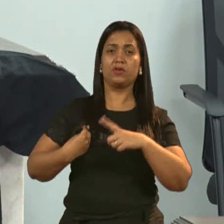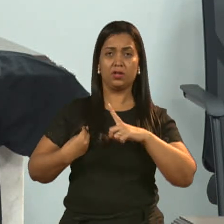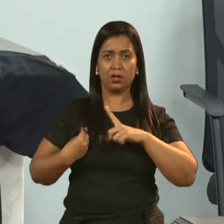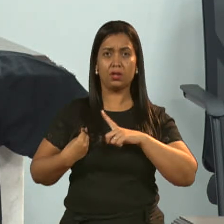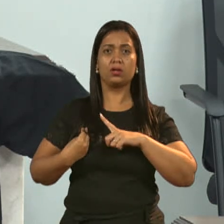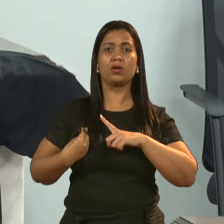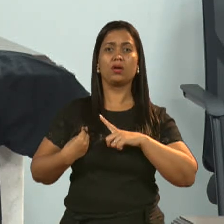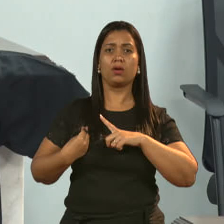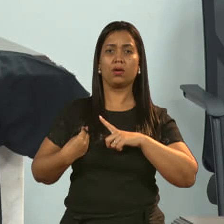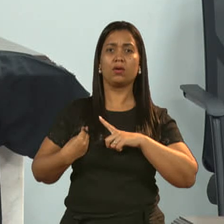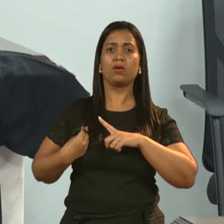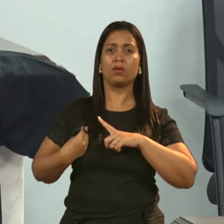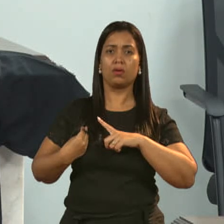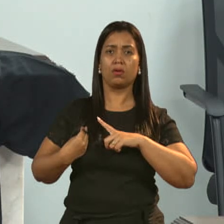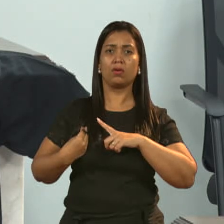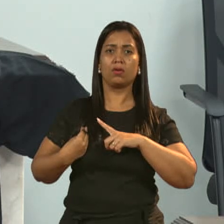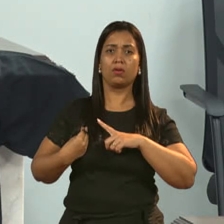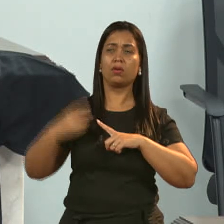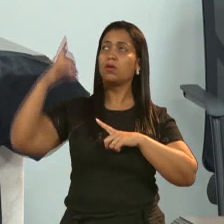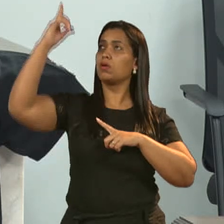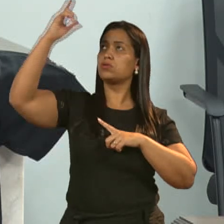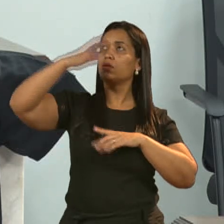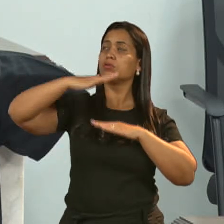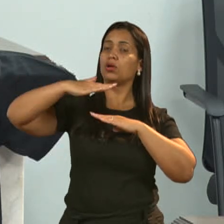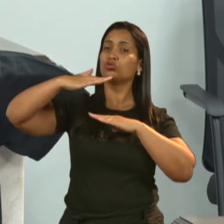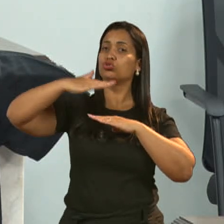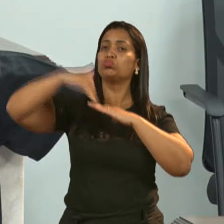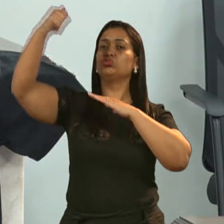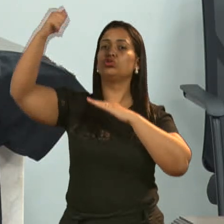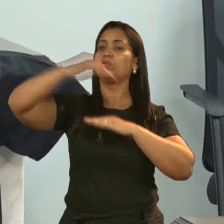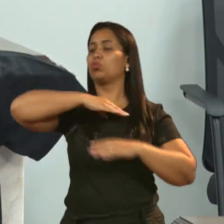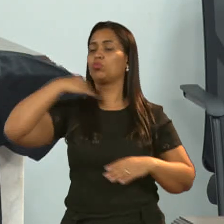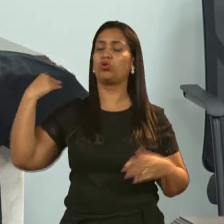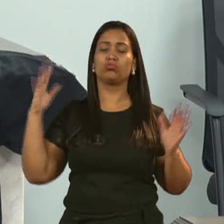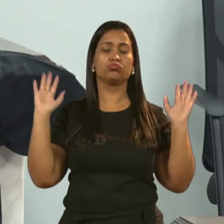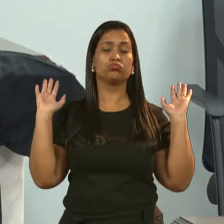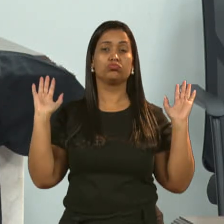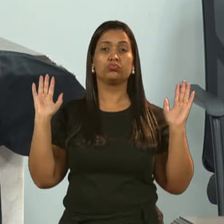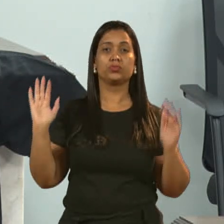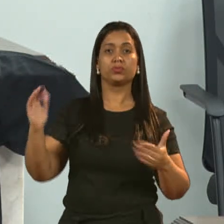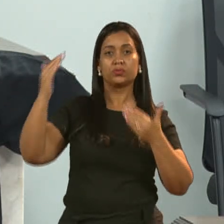voz, só Deus me tira. E eu quero agradecer imensamente